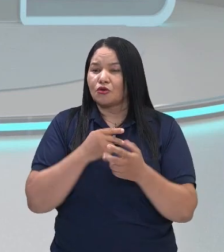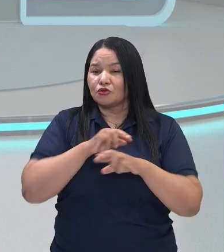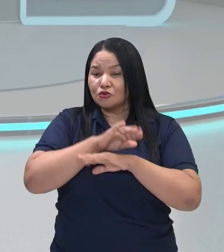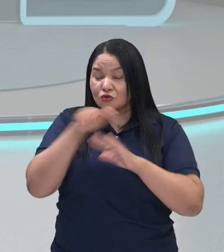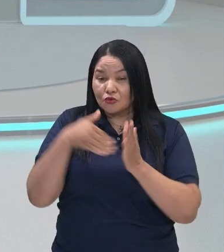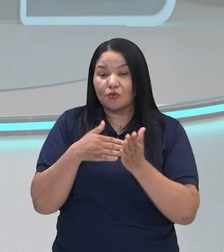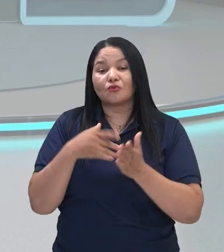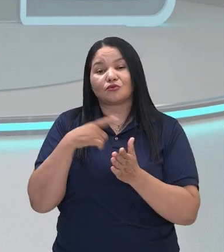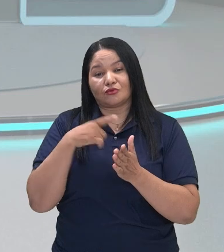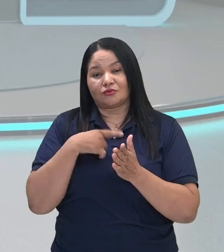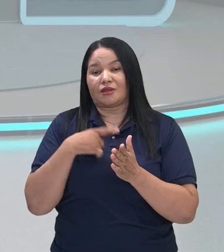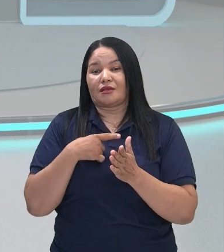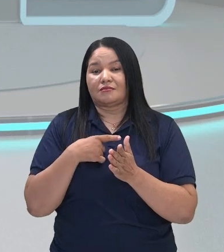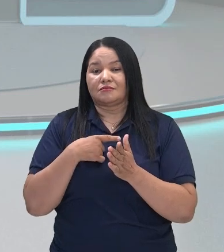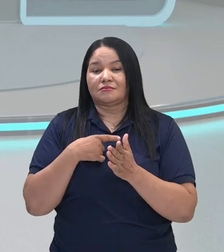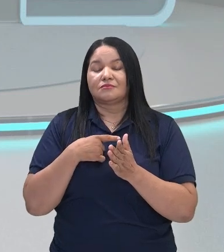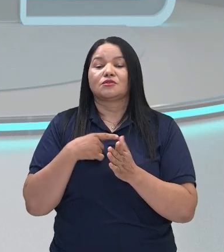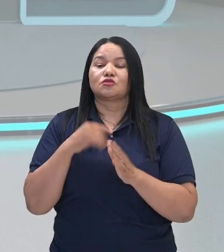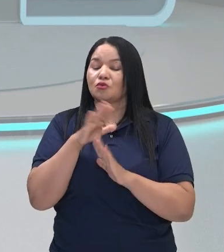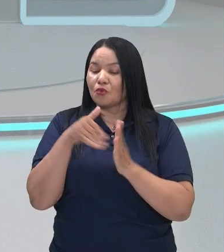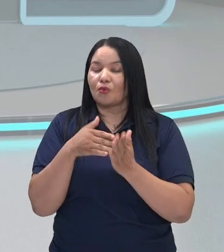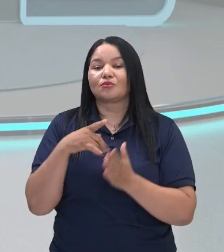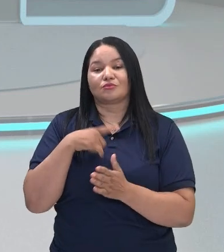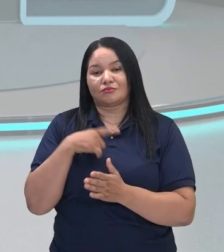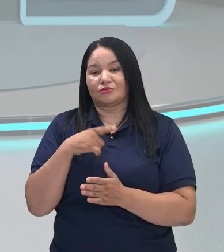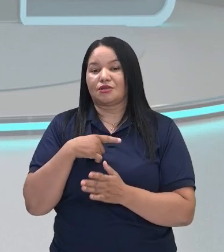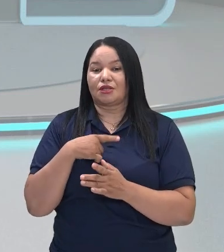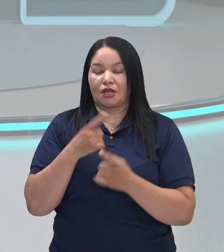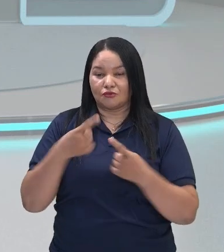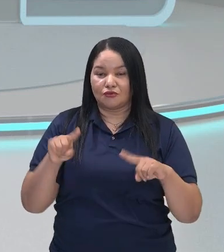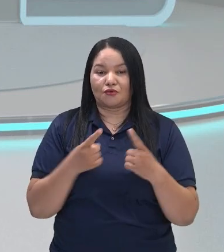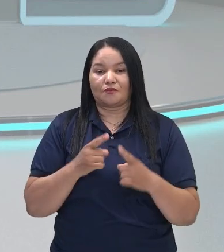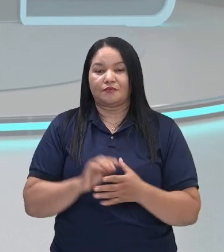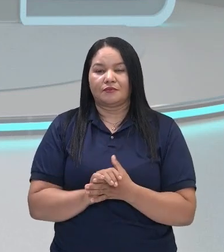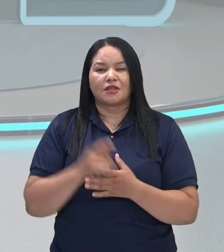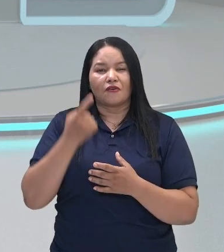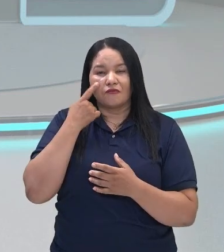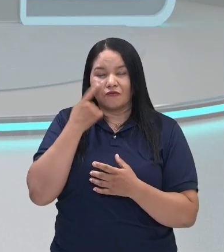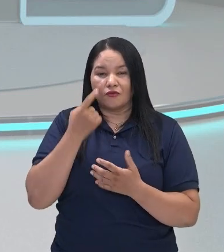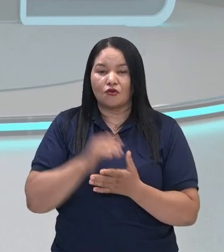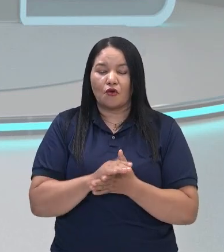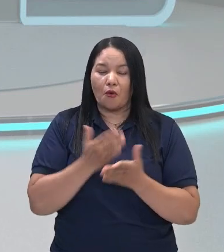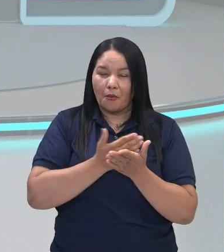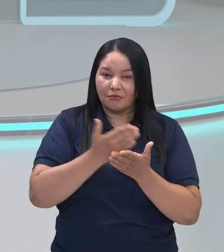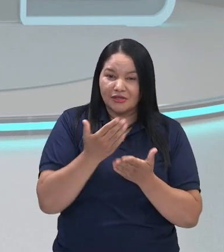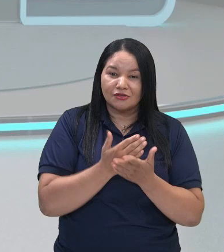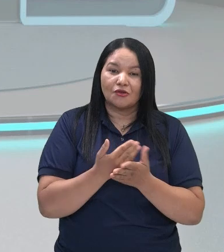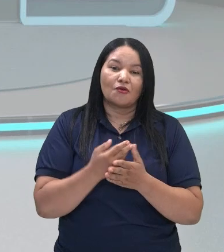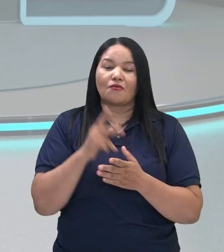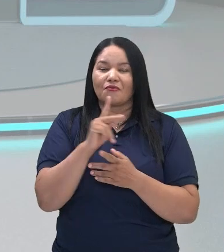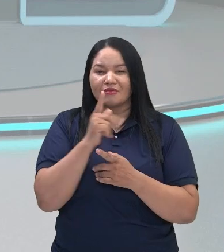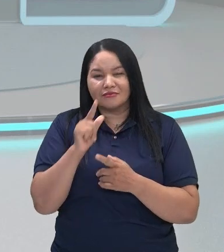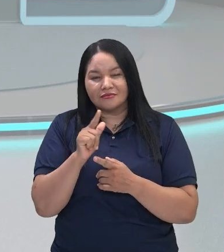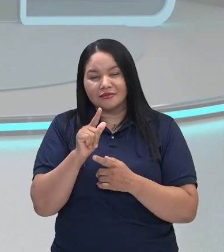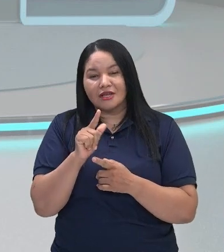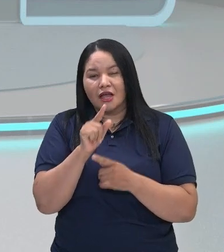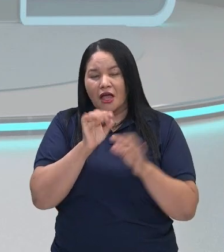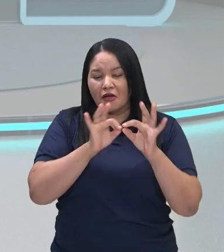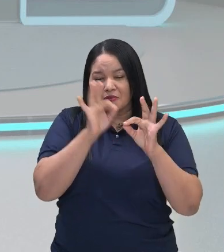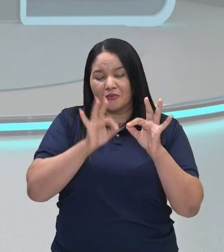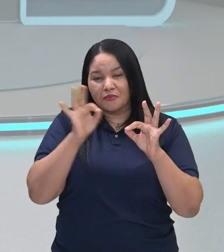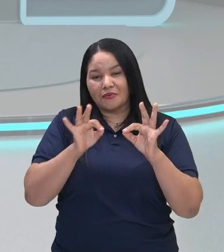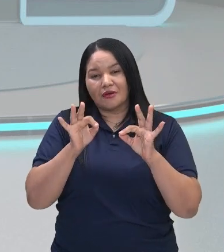tudo tem som. Lembra que nós começamos vendo com a frequência? Então, seja uma música, um som, uma frequência,